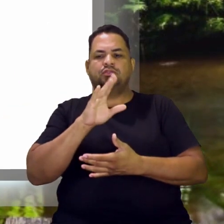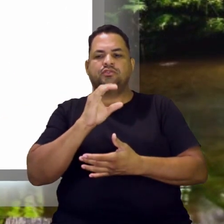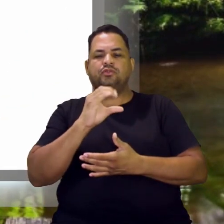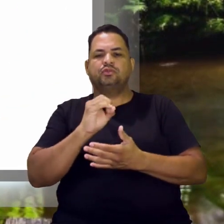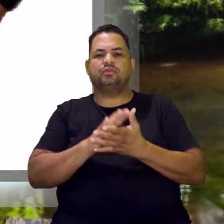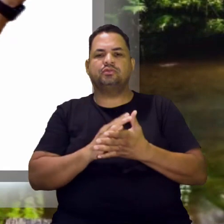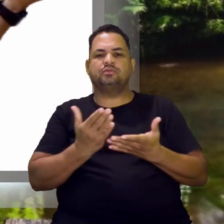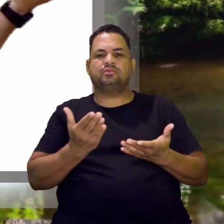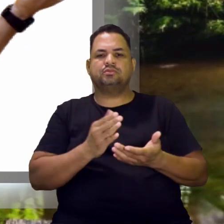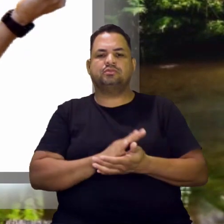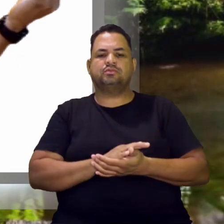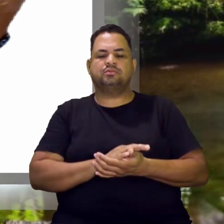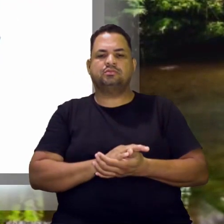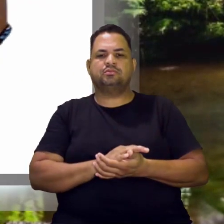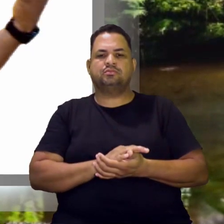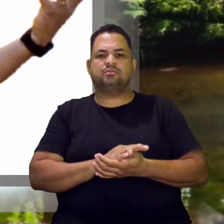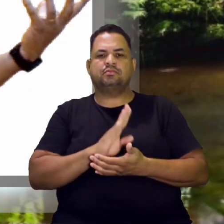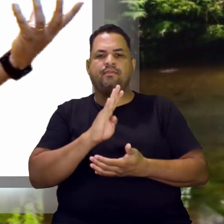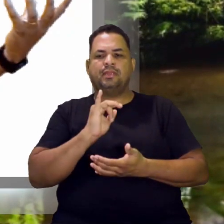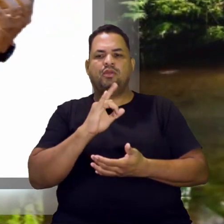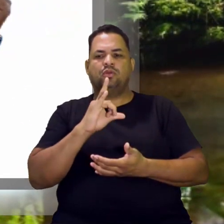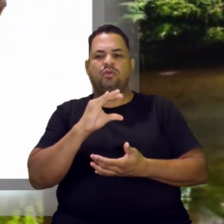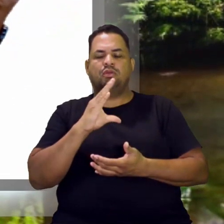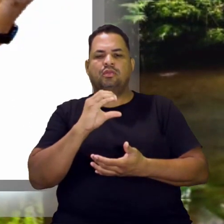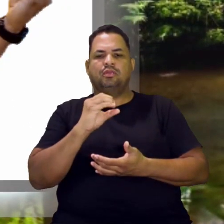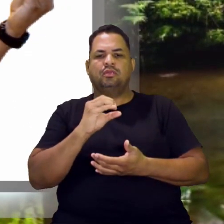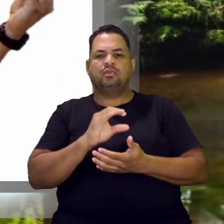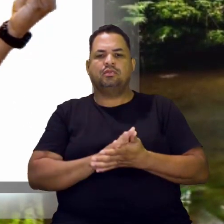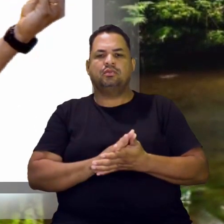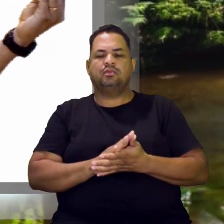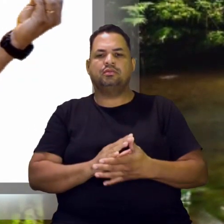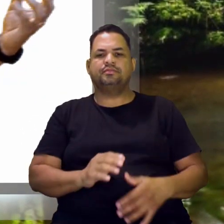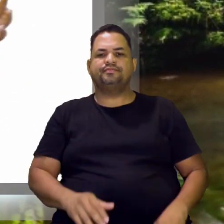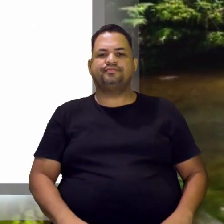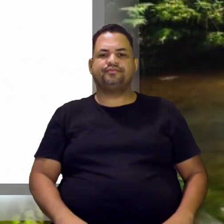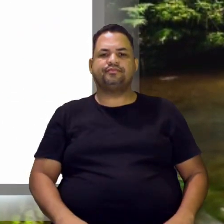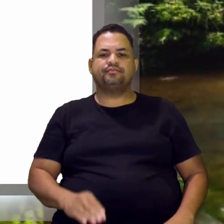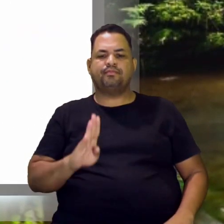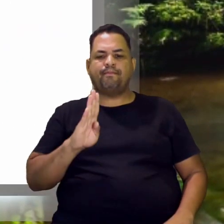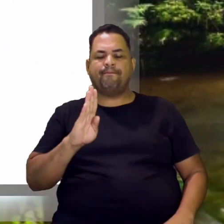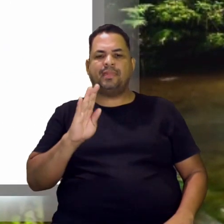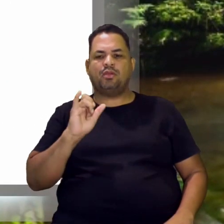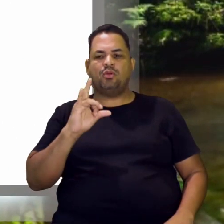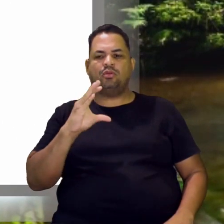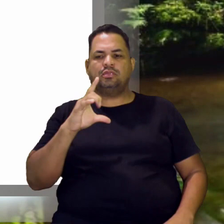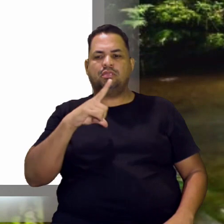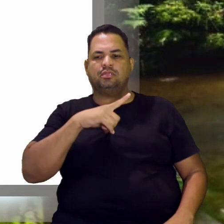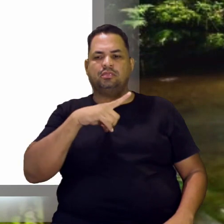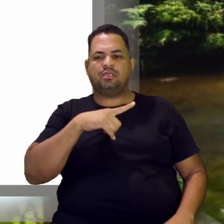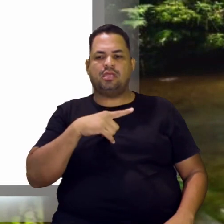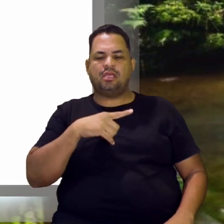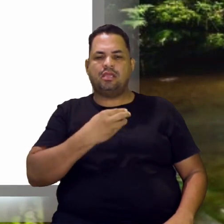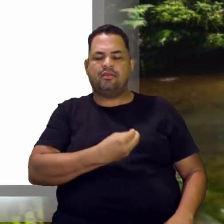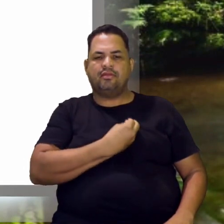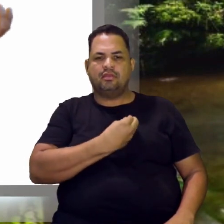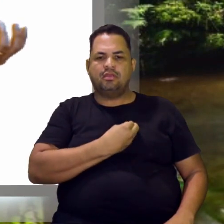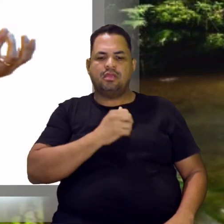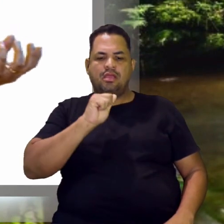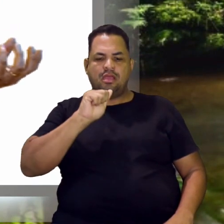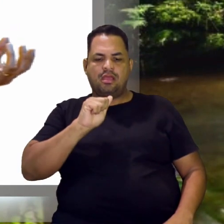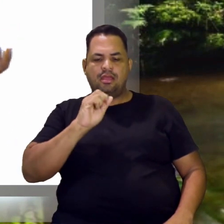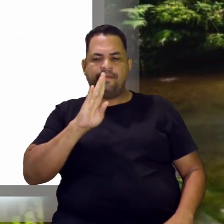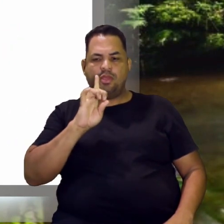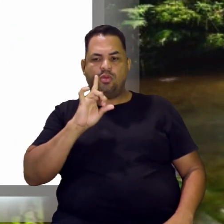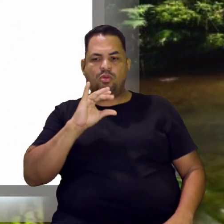vida. Biota vem de vida, de bio, né? Biota é vida. Então, se seres abióticos